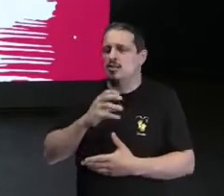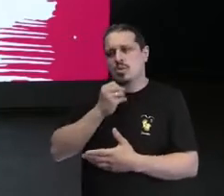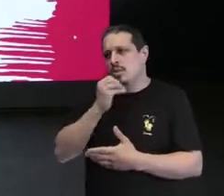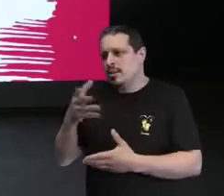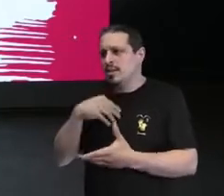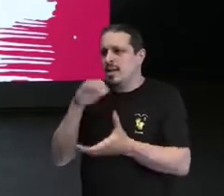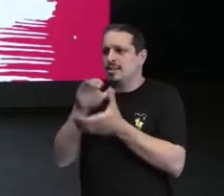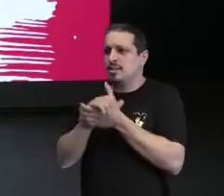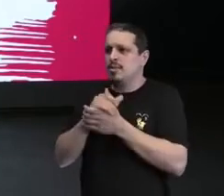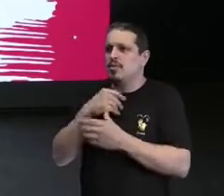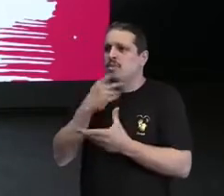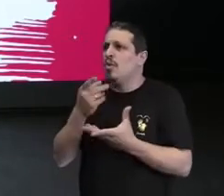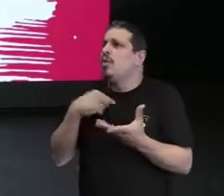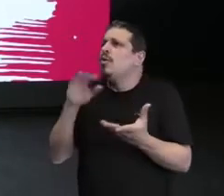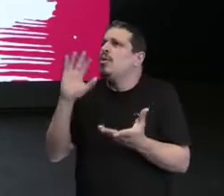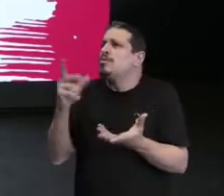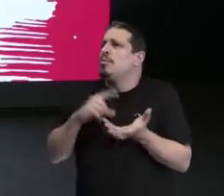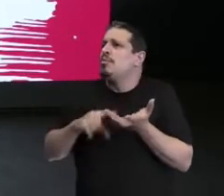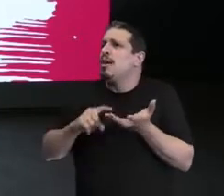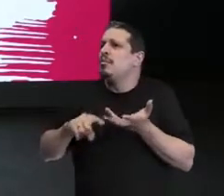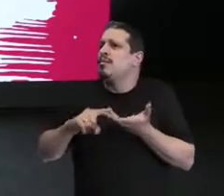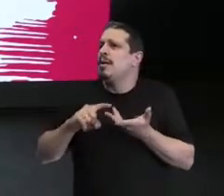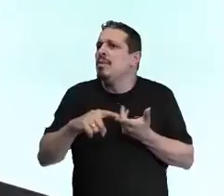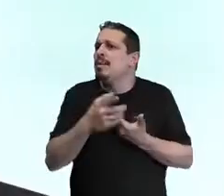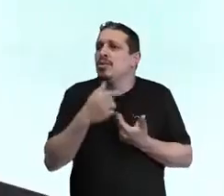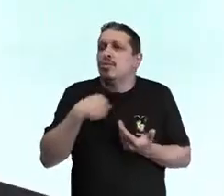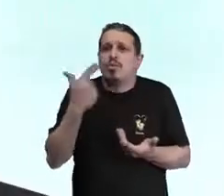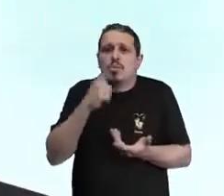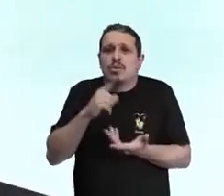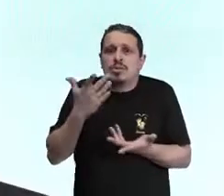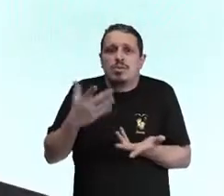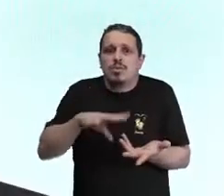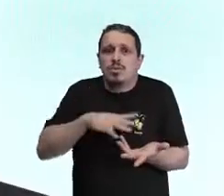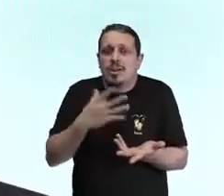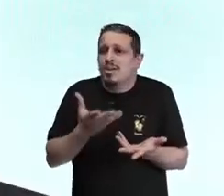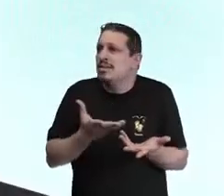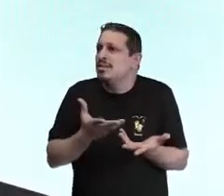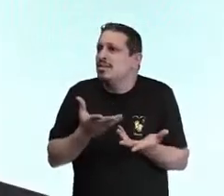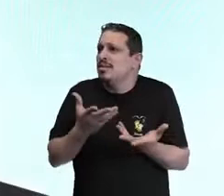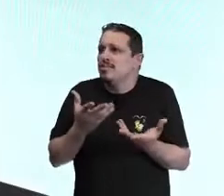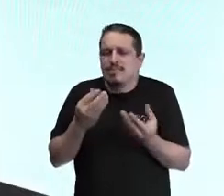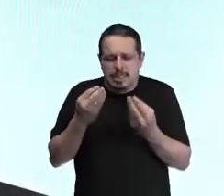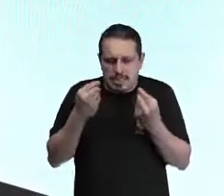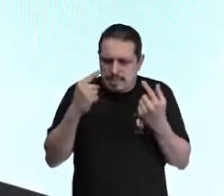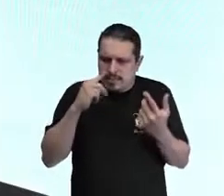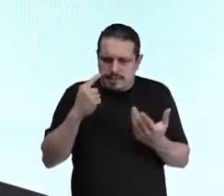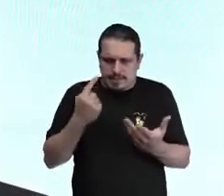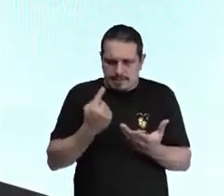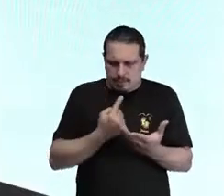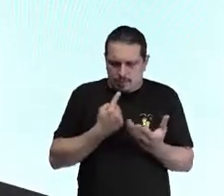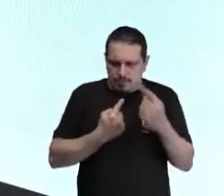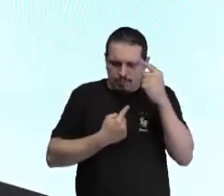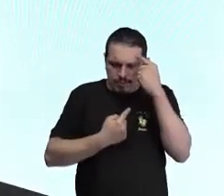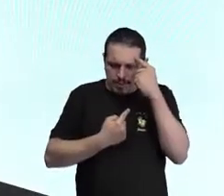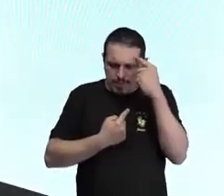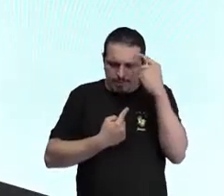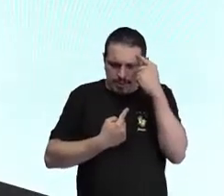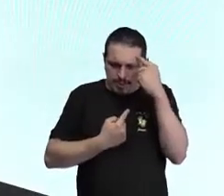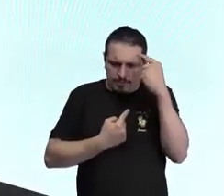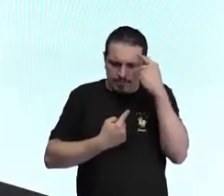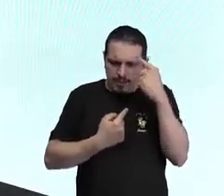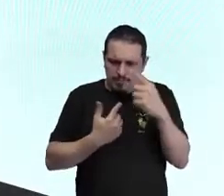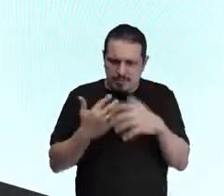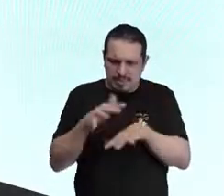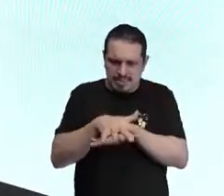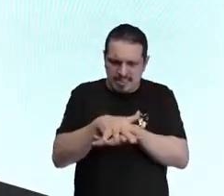sido excluído de uma escola. Essa foi só a primeira exclusão que eu passei com meu filho. O meu